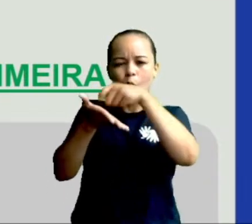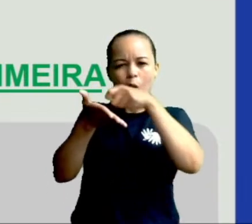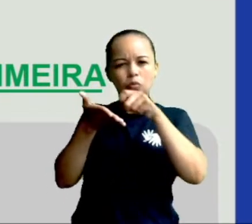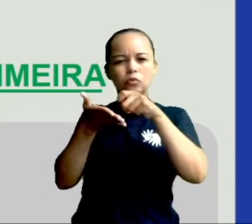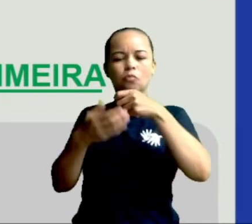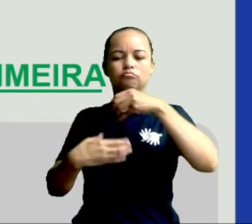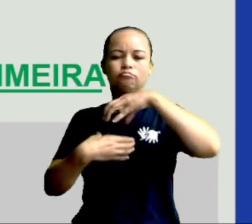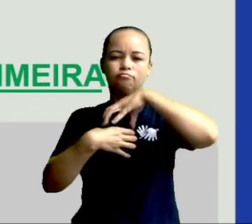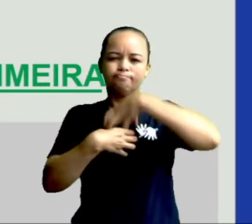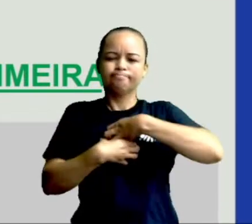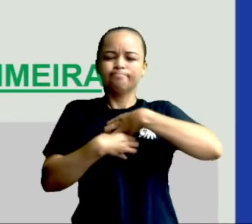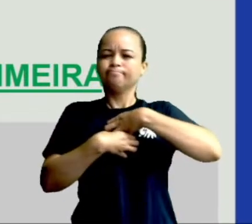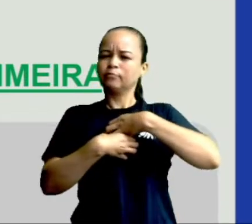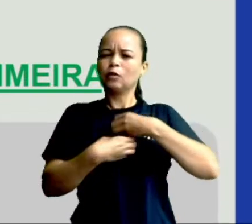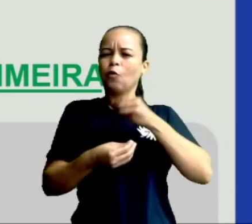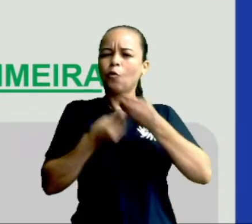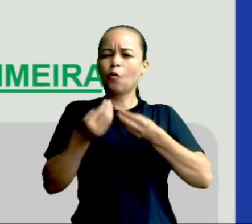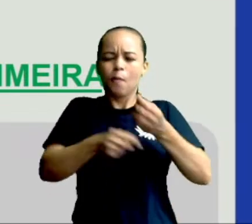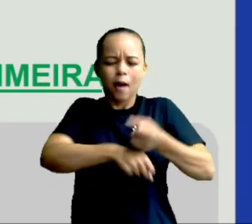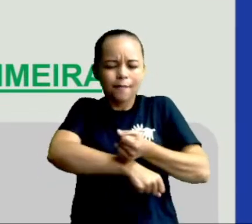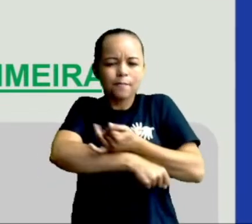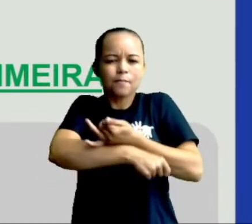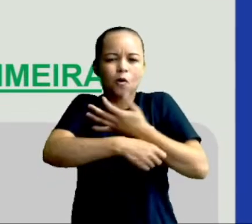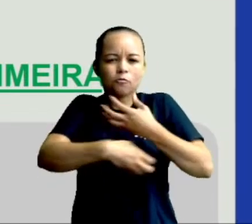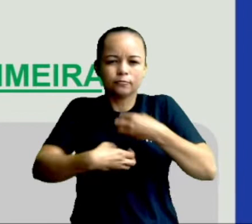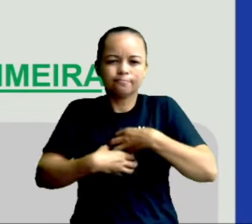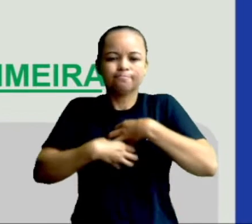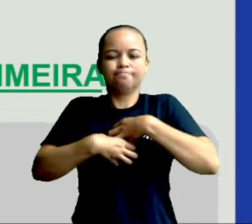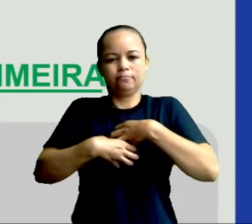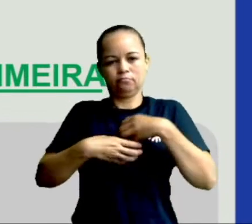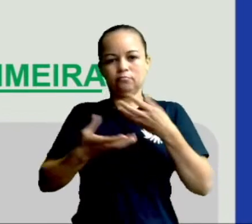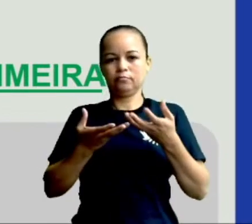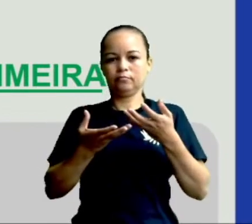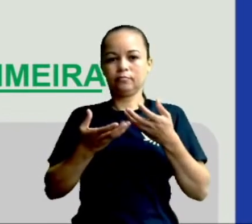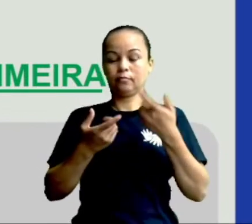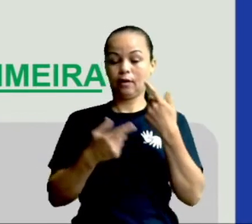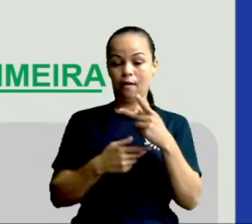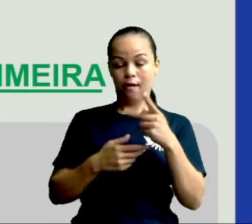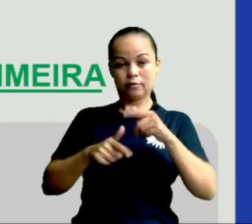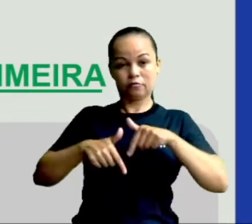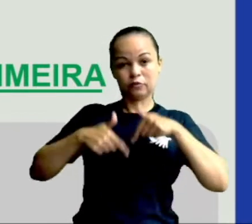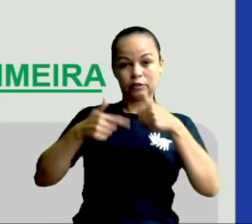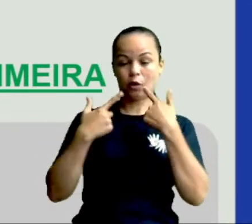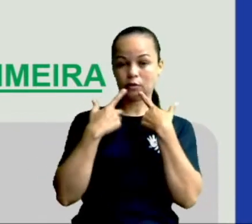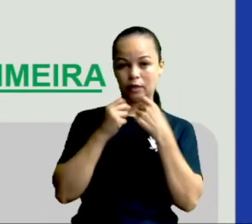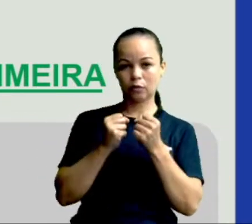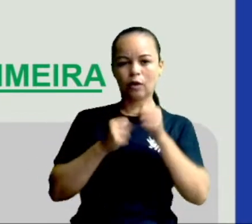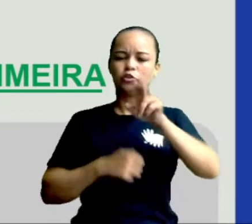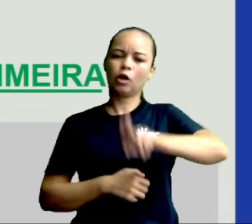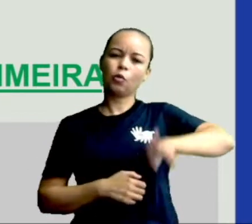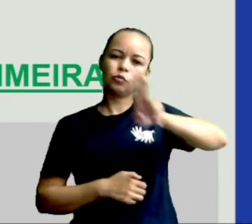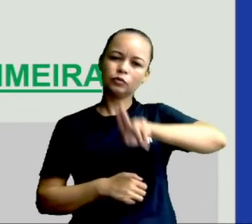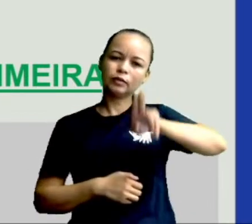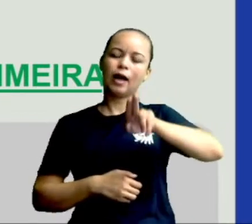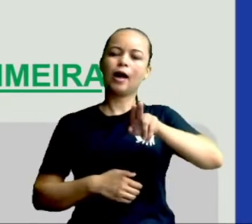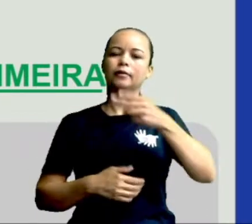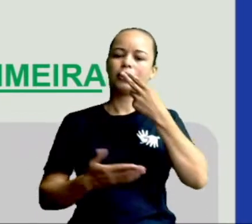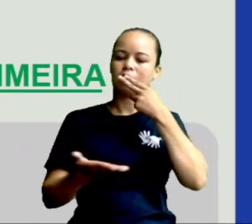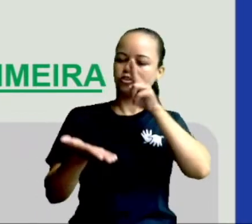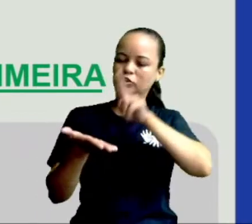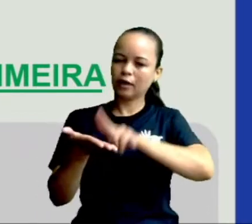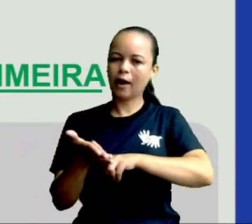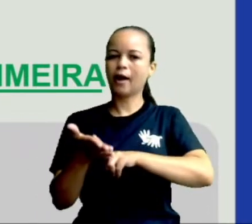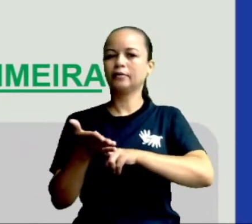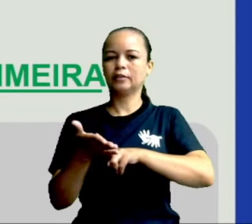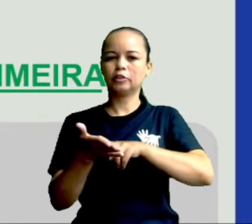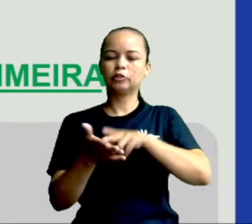os sentimentos dele, quais são as emoções dele. Essa função da linguagem, ela é muito utilizada nas cartas